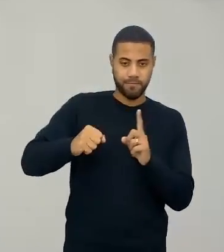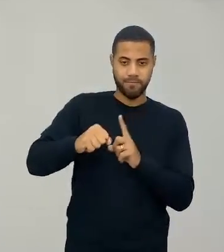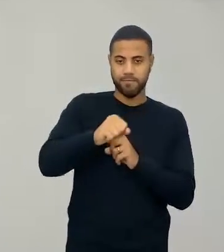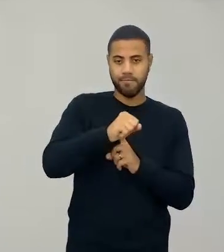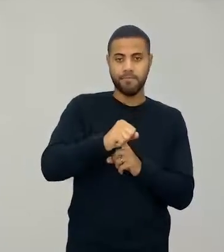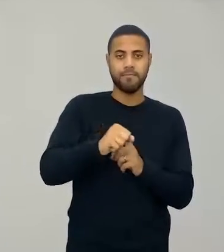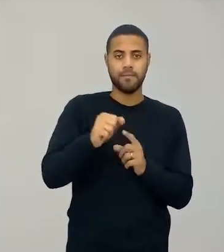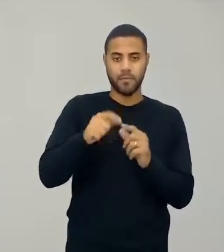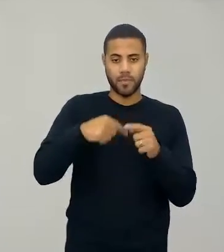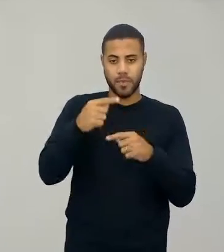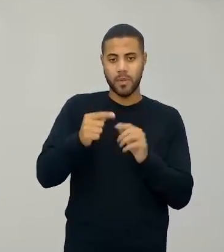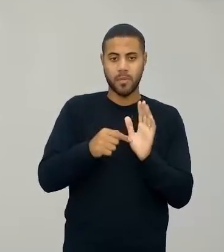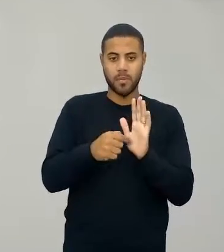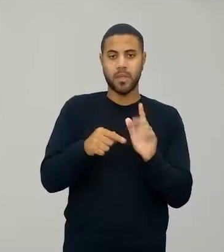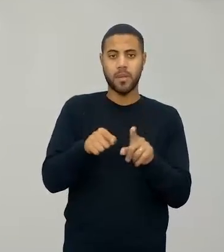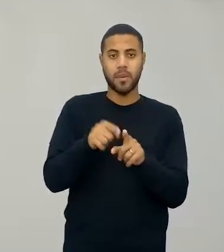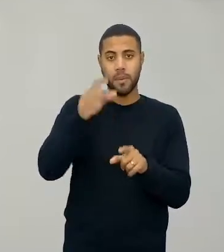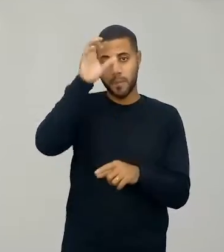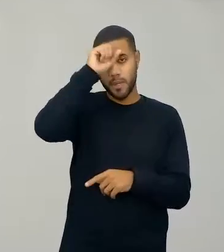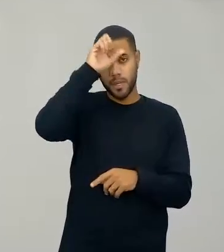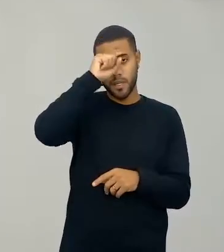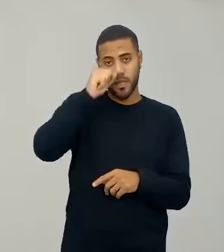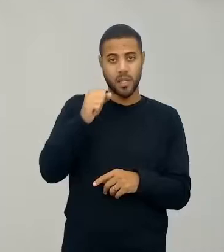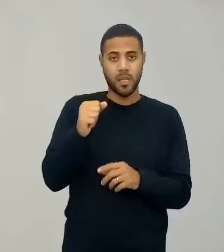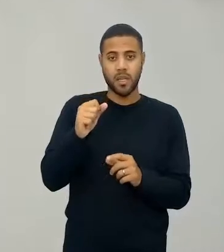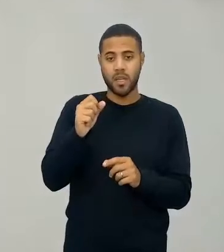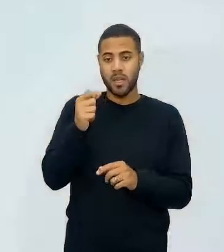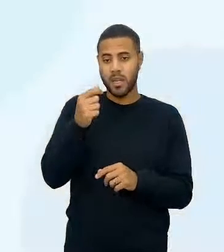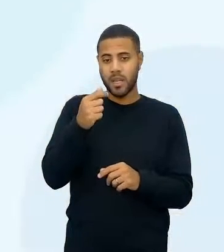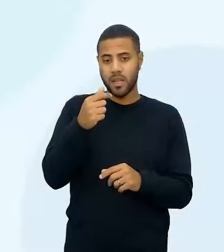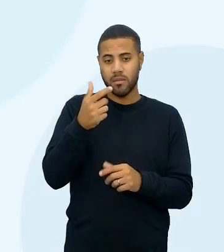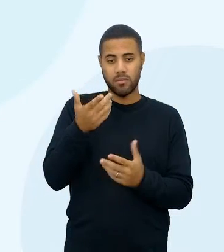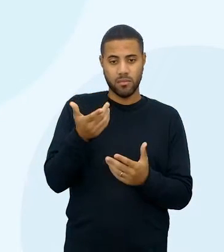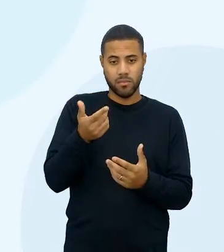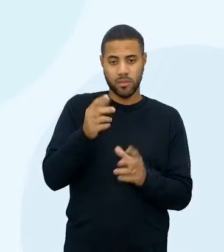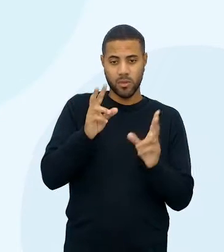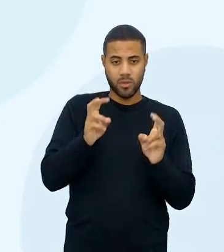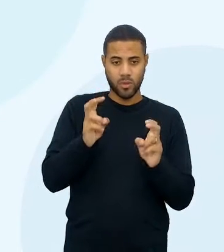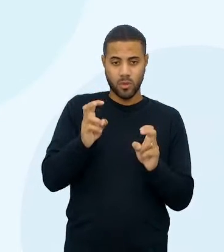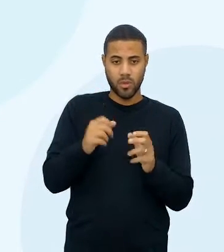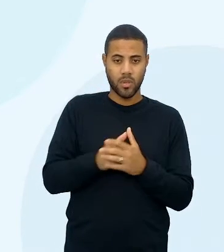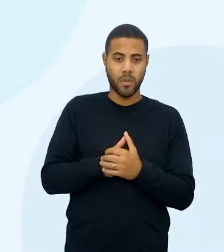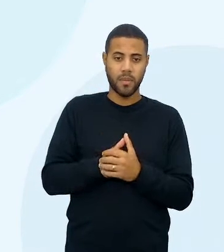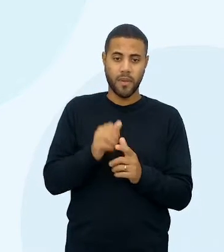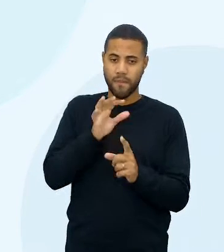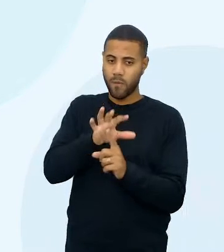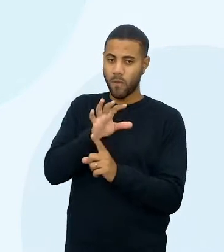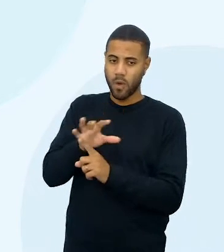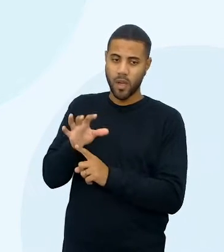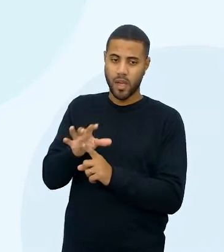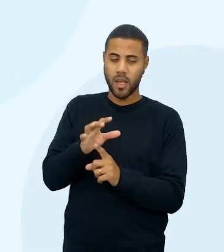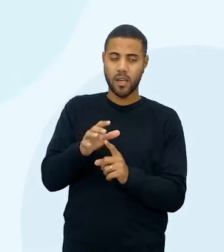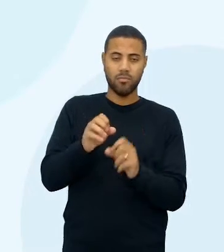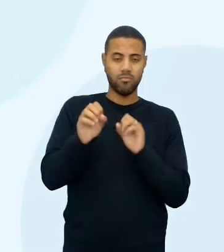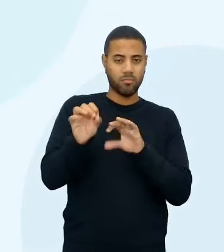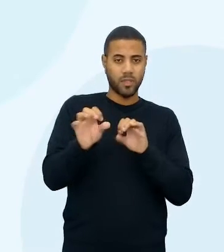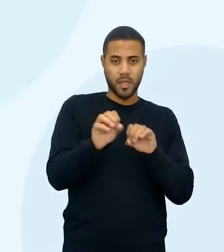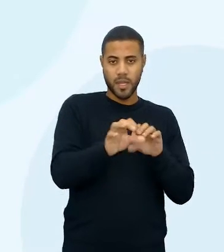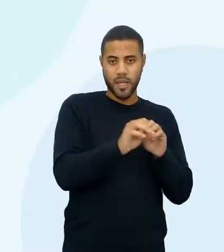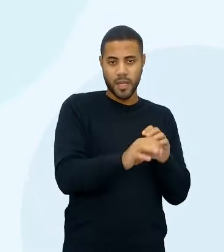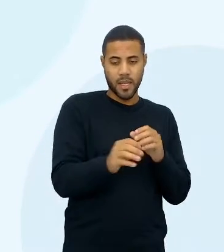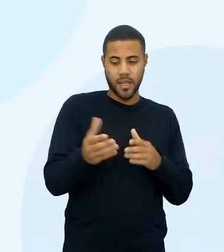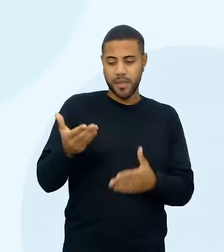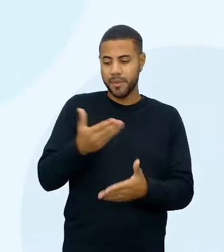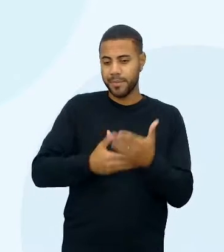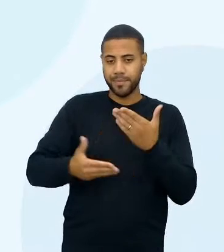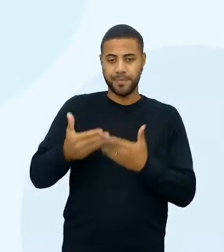aula. Aprendemos sobre a influência e a importância da acumulação de fármacos no ambiente, né?